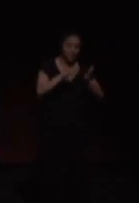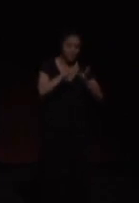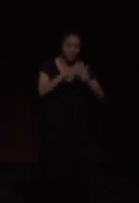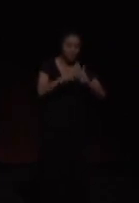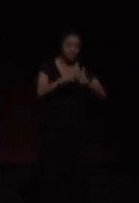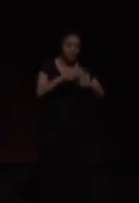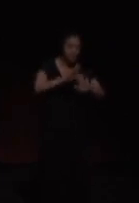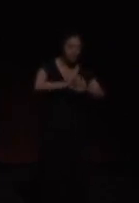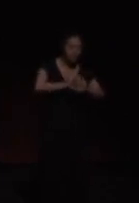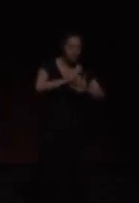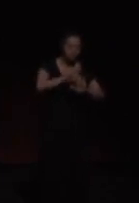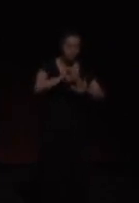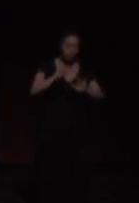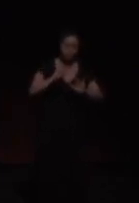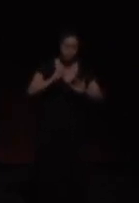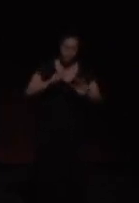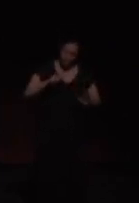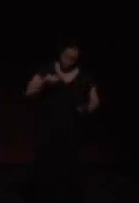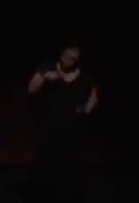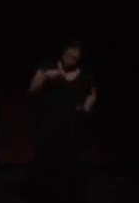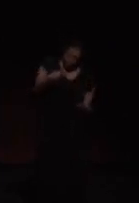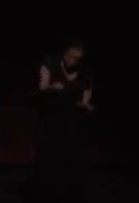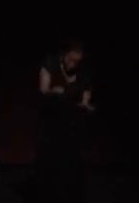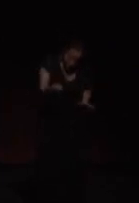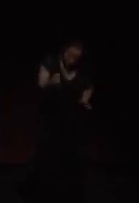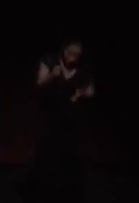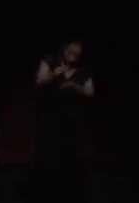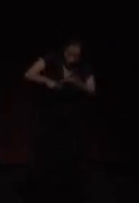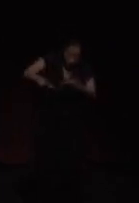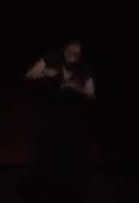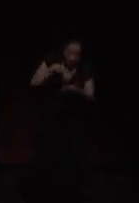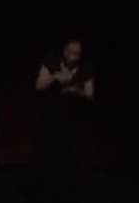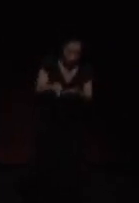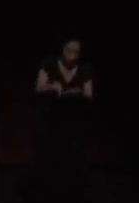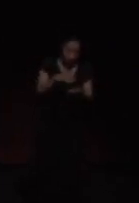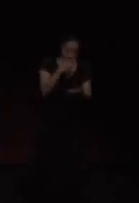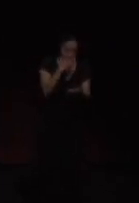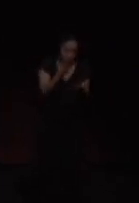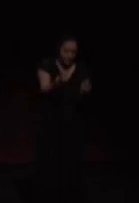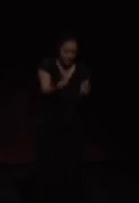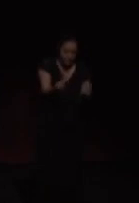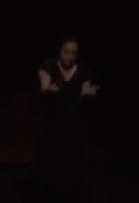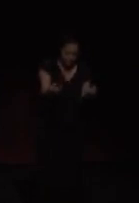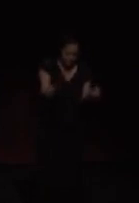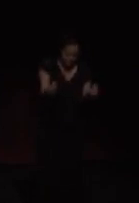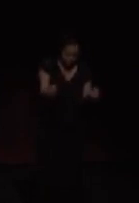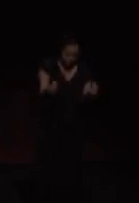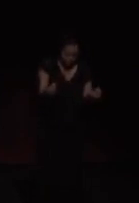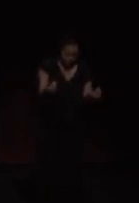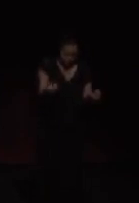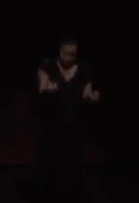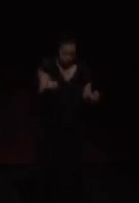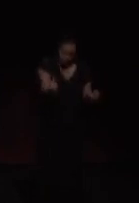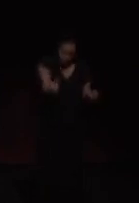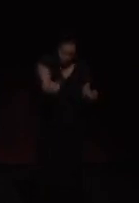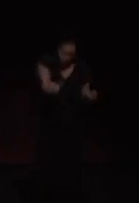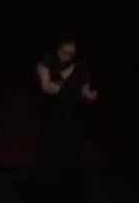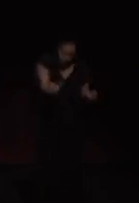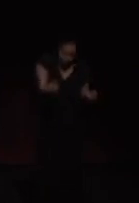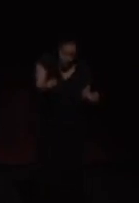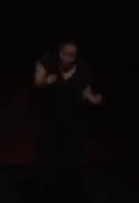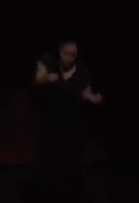Tem uma coisa que foge. E aí está